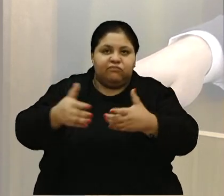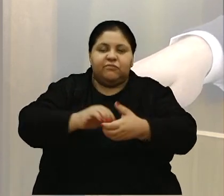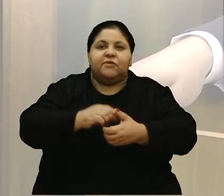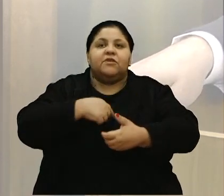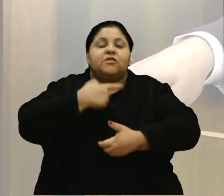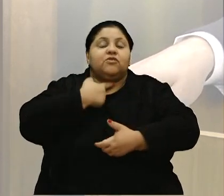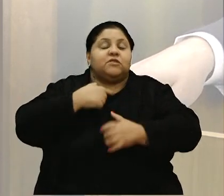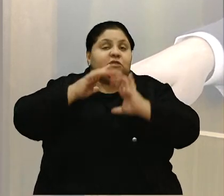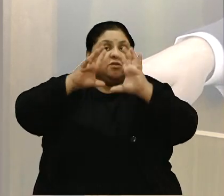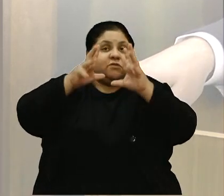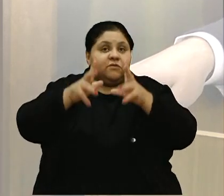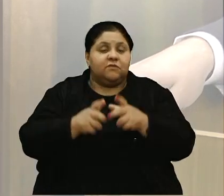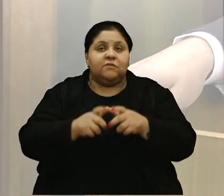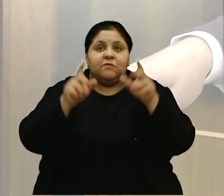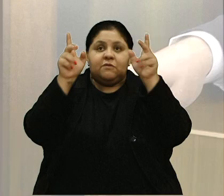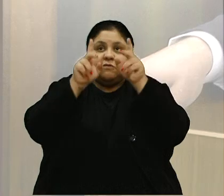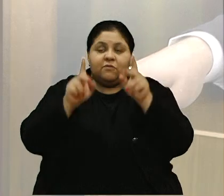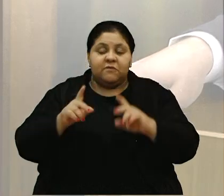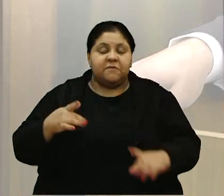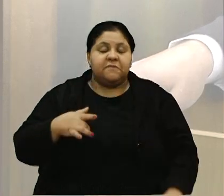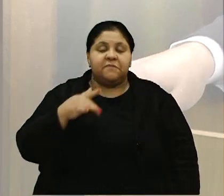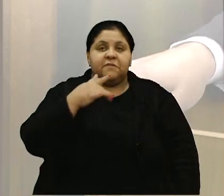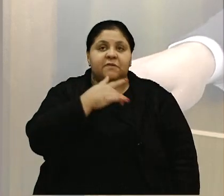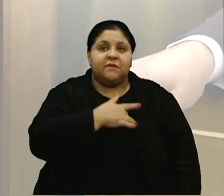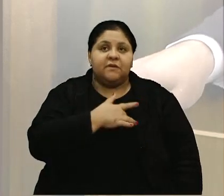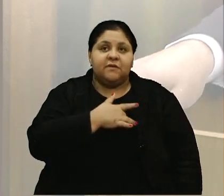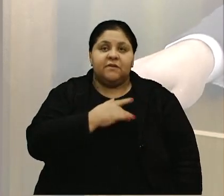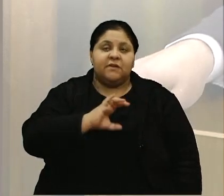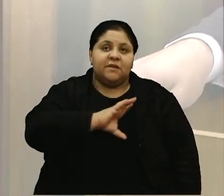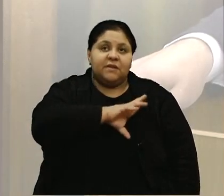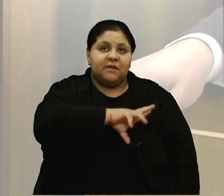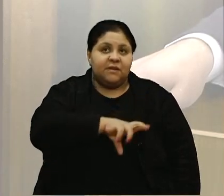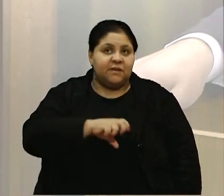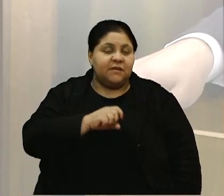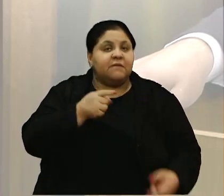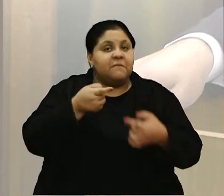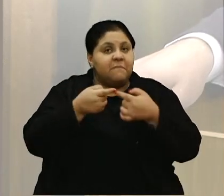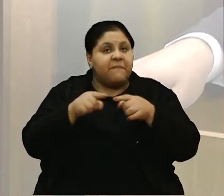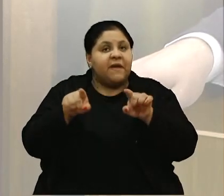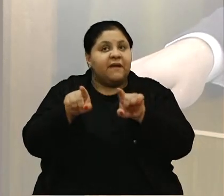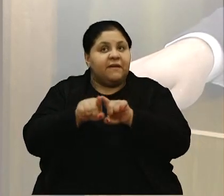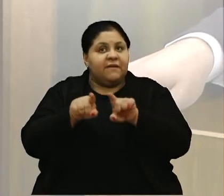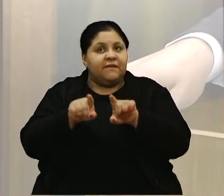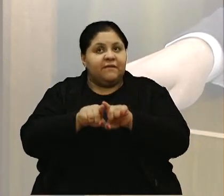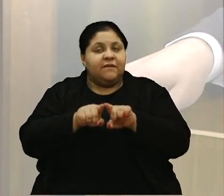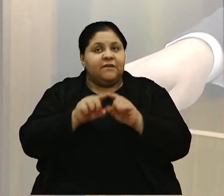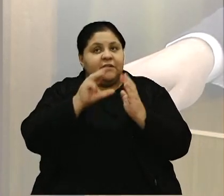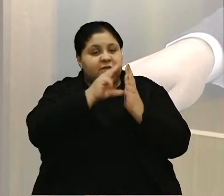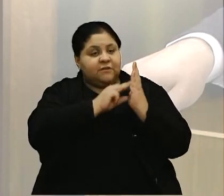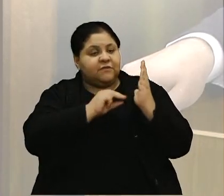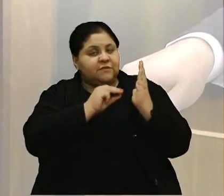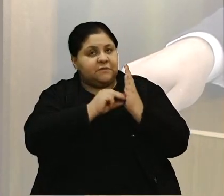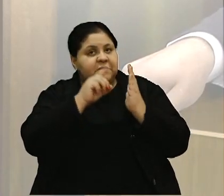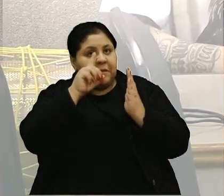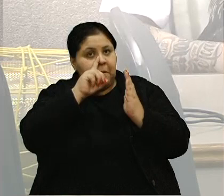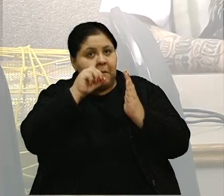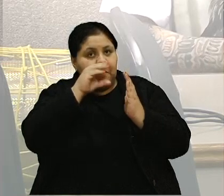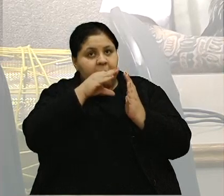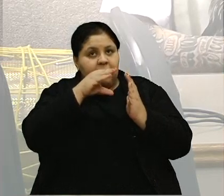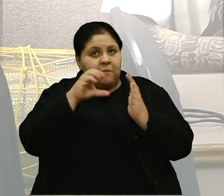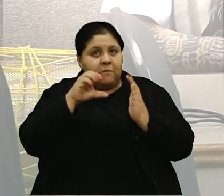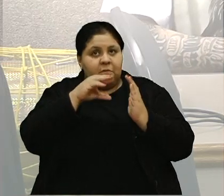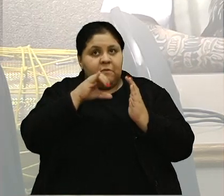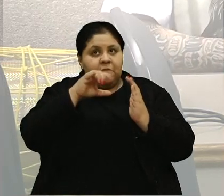a todos paz, saúde, amor, mas também o exemplo da Mãe Cecília nos chama